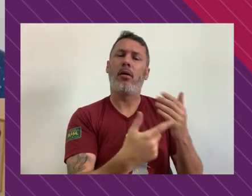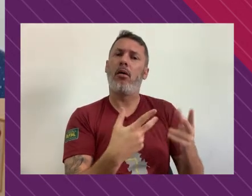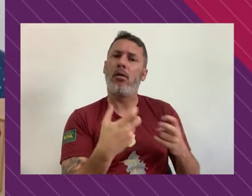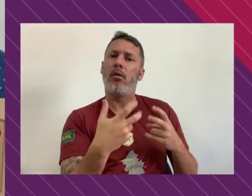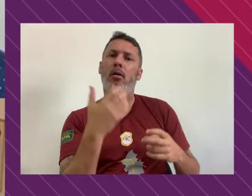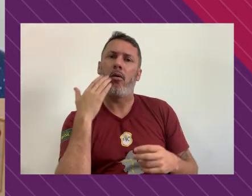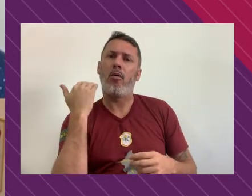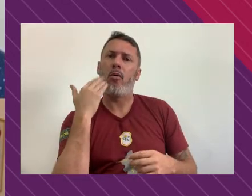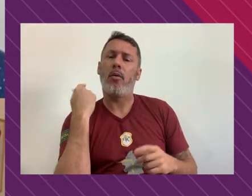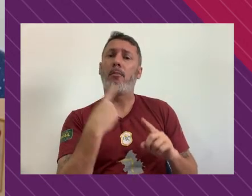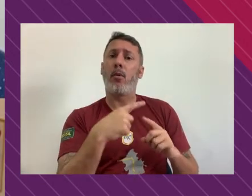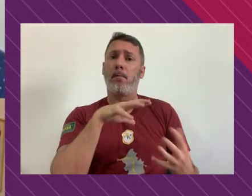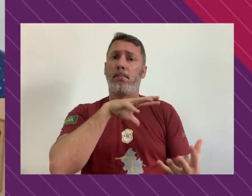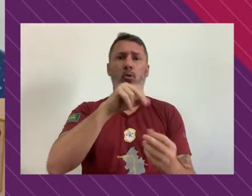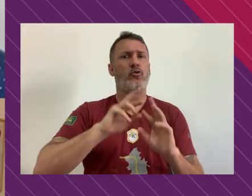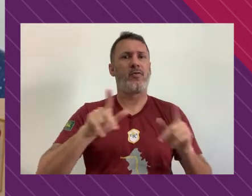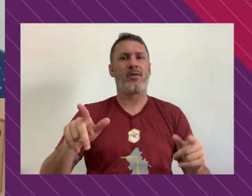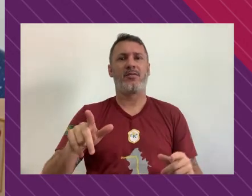ser demandadas de você